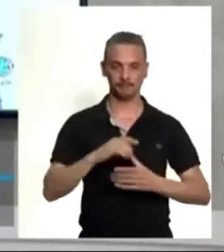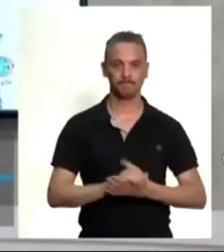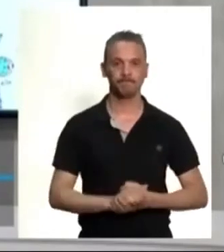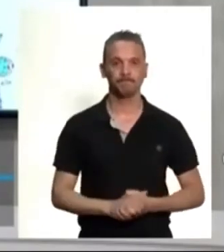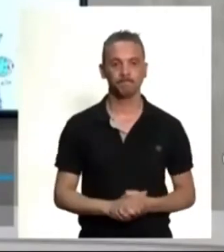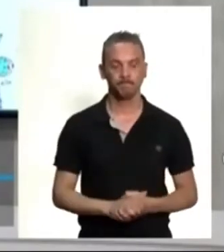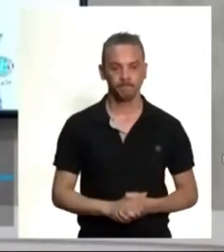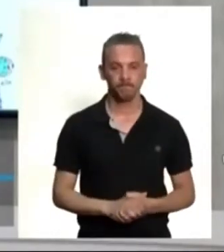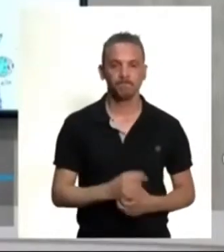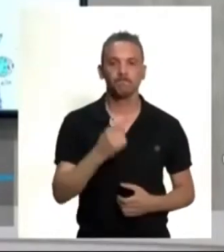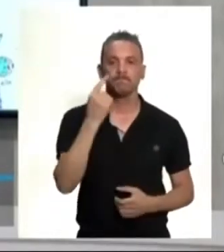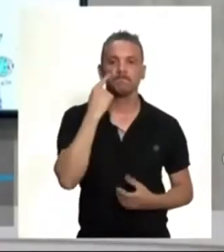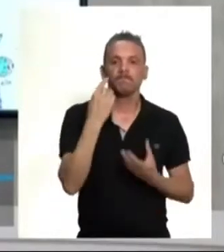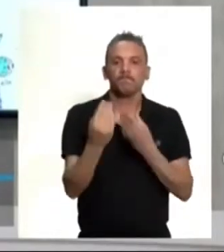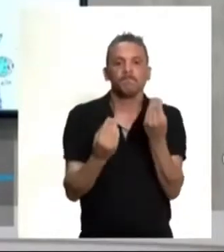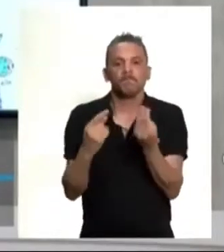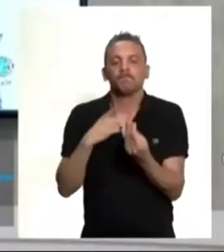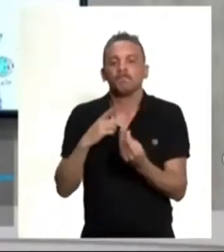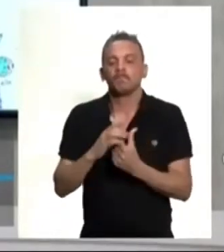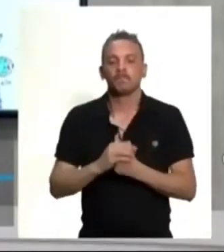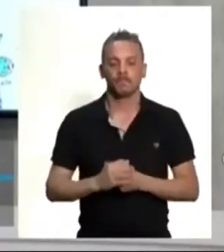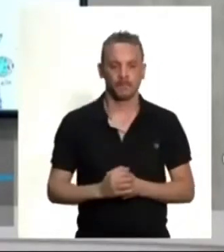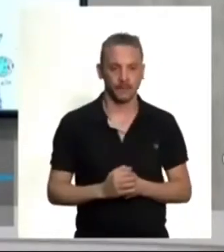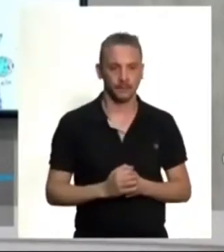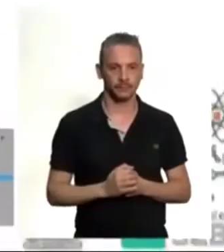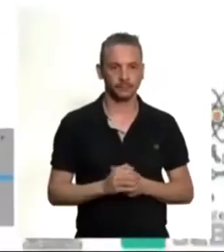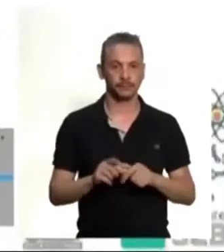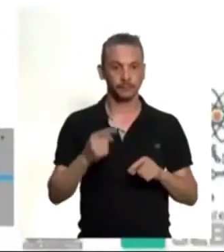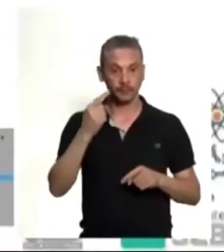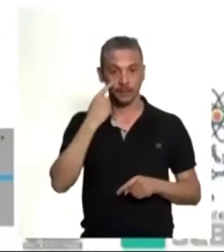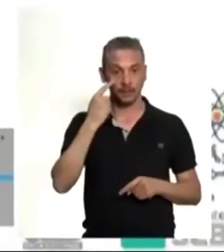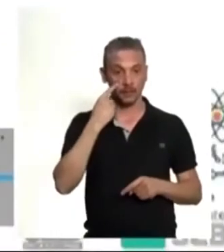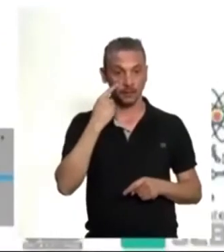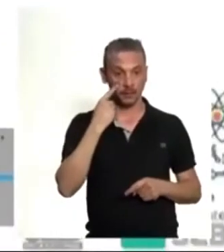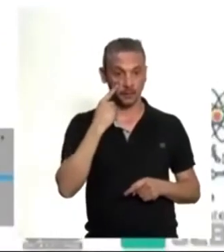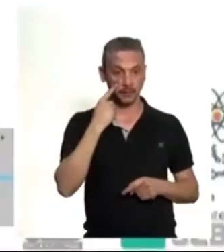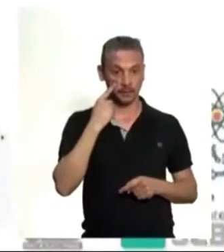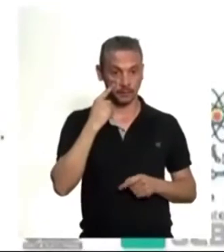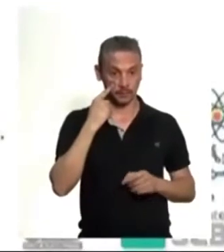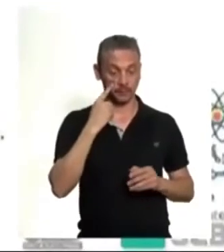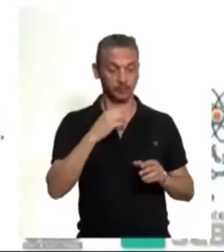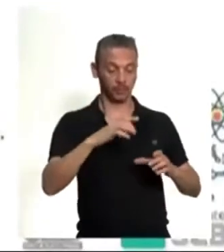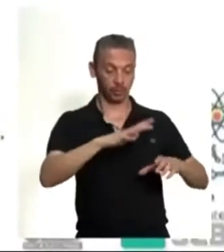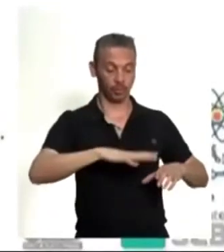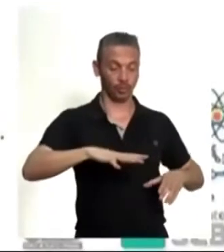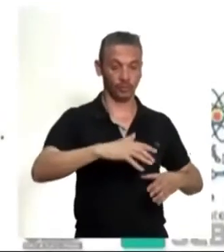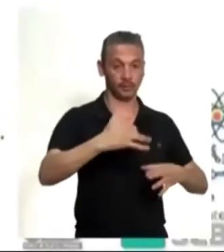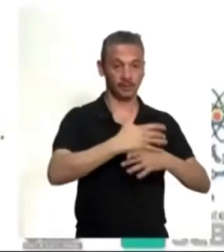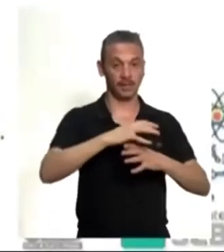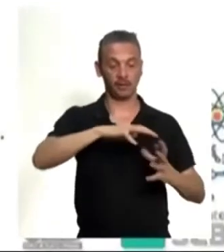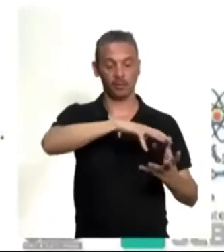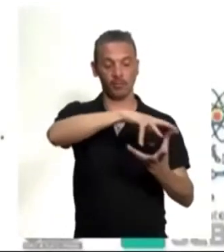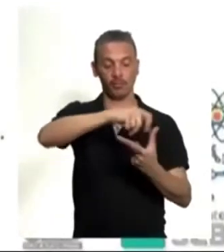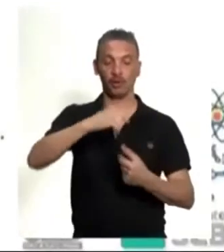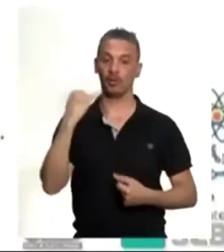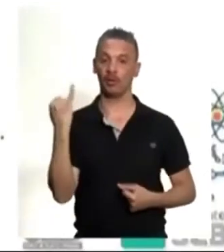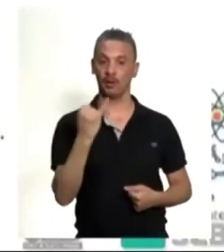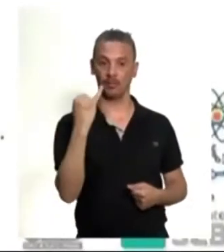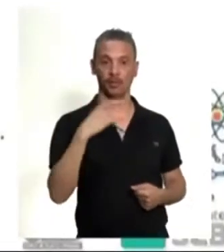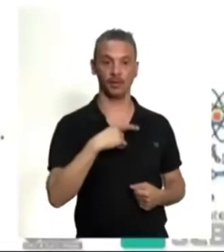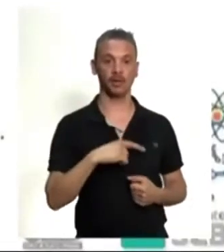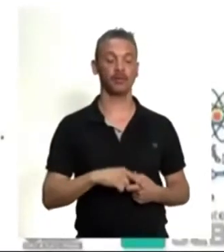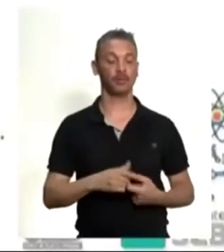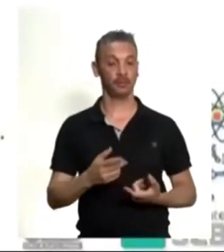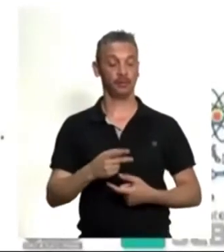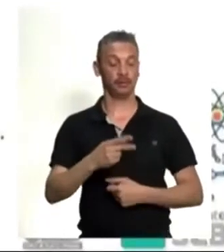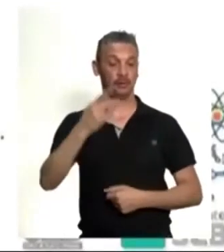Bom, a classificação dentro dessa hierarquia é assim: metrópoles globais são cidades que têm relevância para o mundo. Nesse caso,